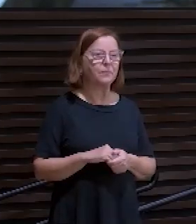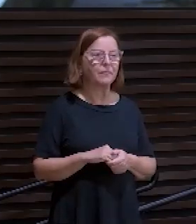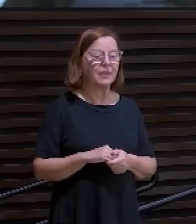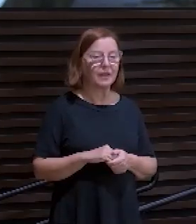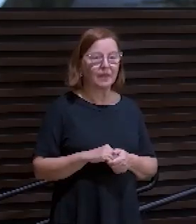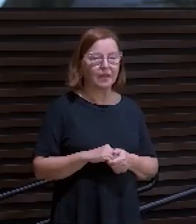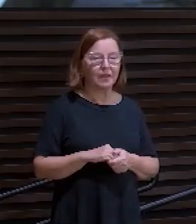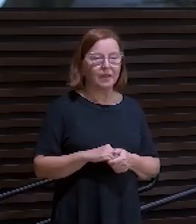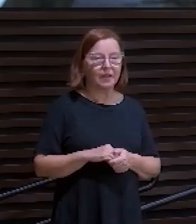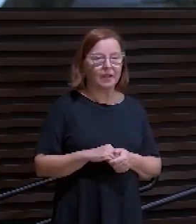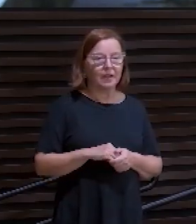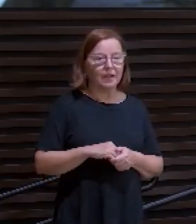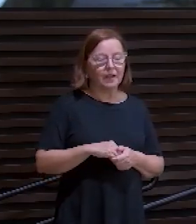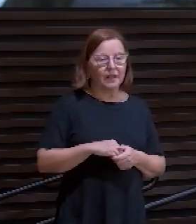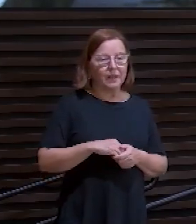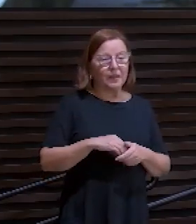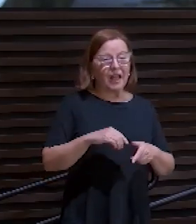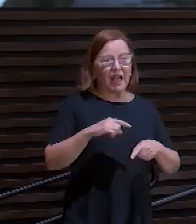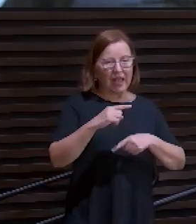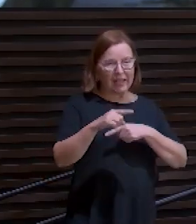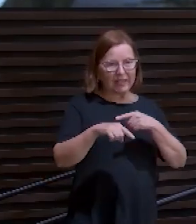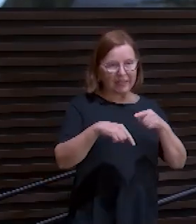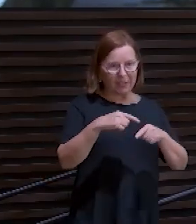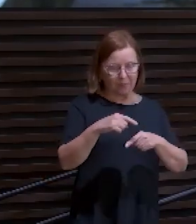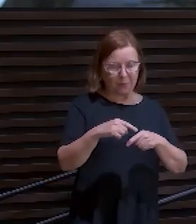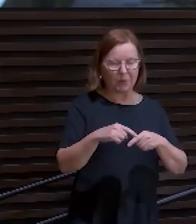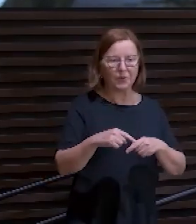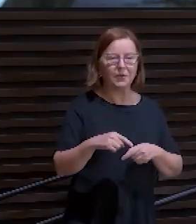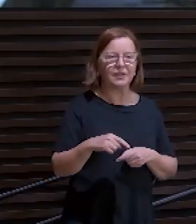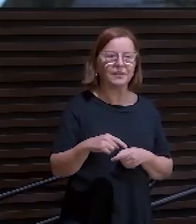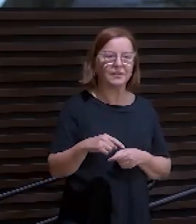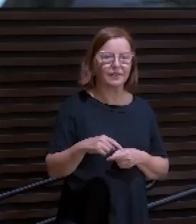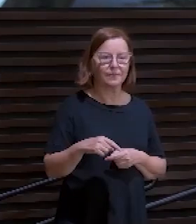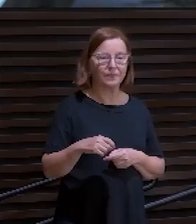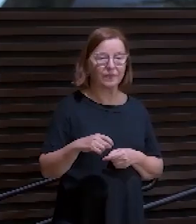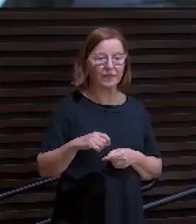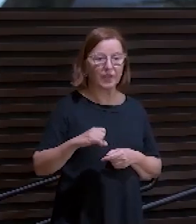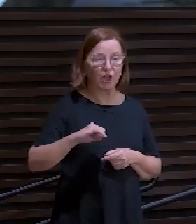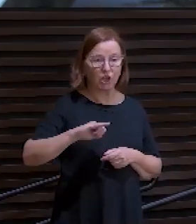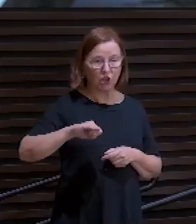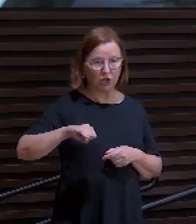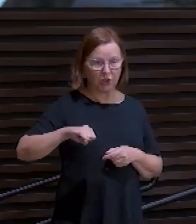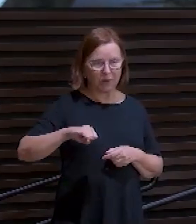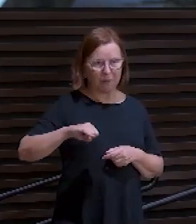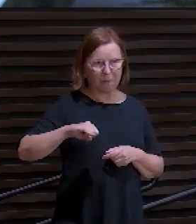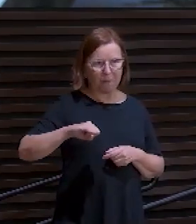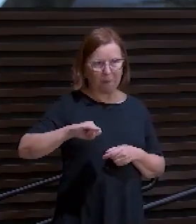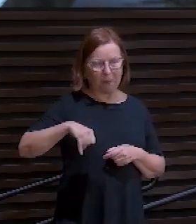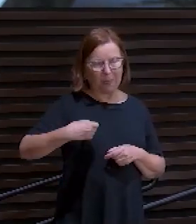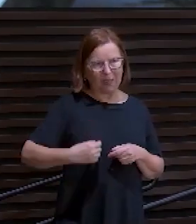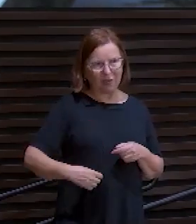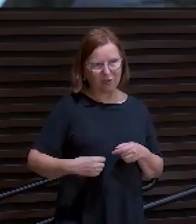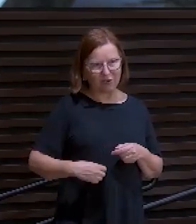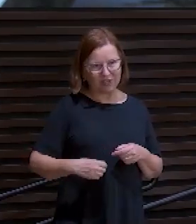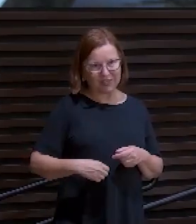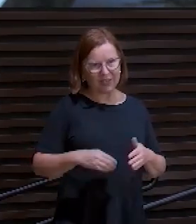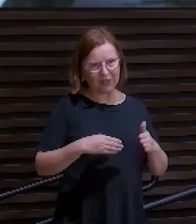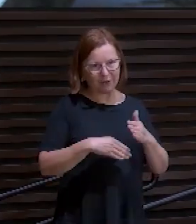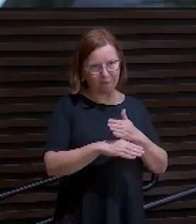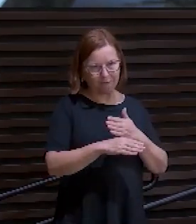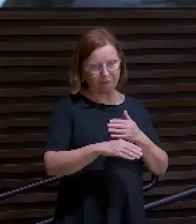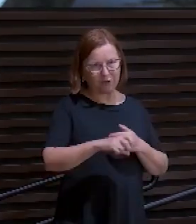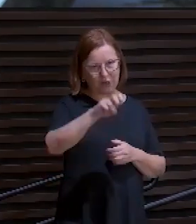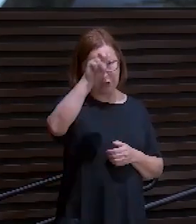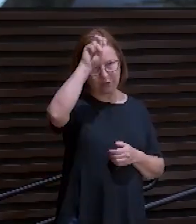serviu mais uma vez. Ele era tão fiel no seu serviço, tão verdadeiro na sua obra,